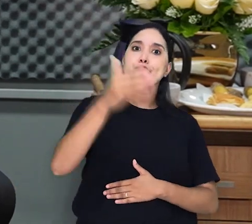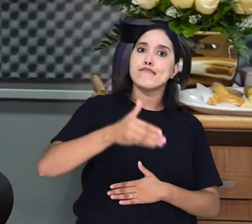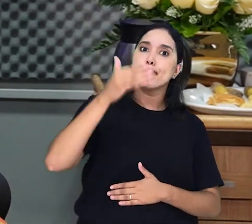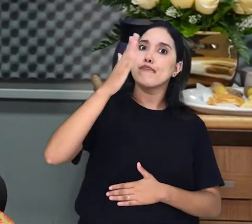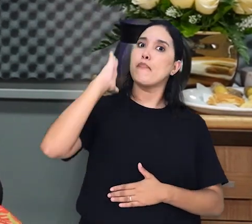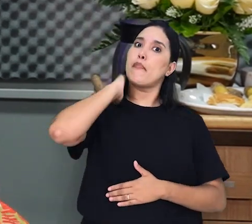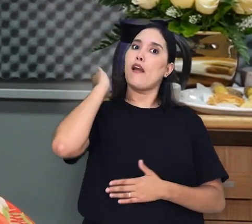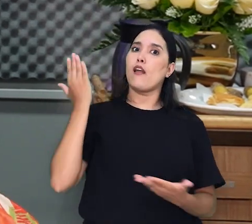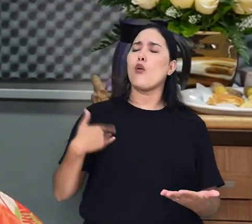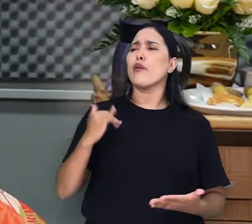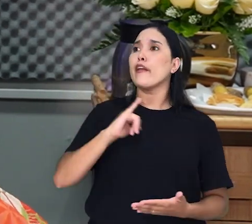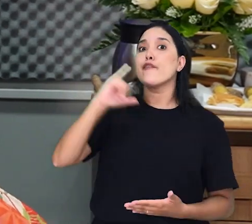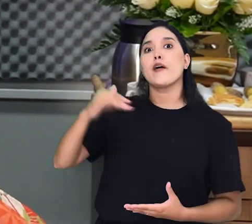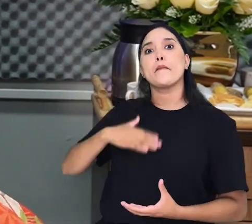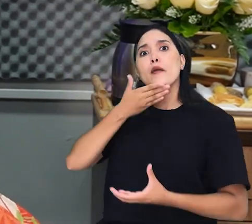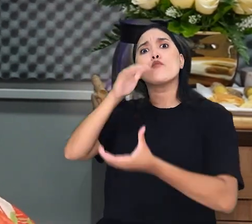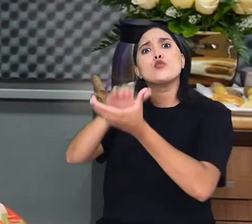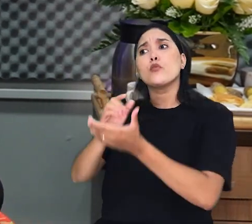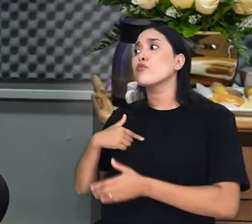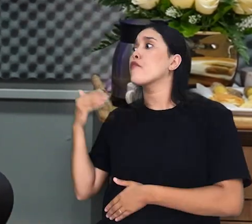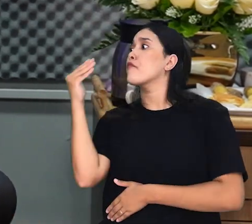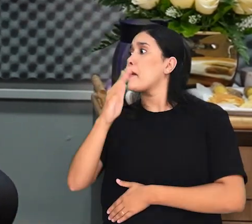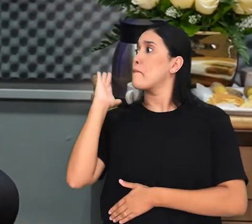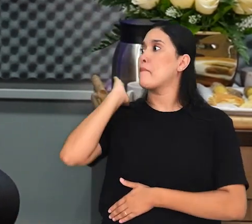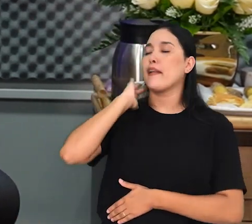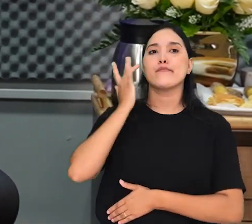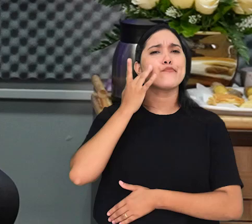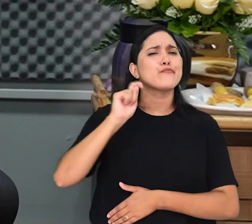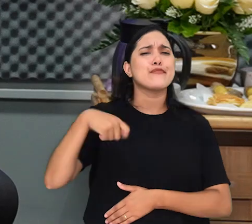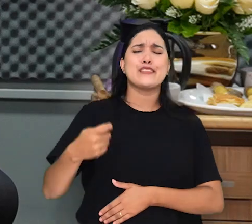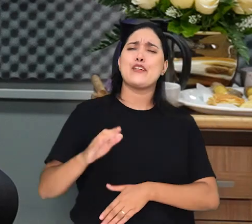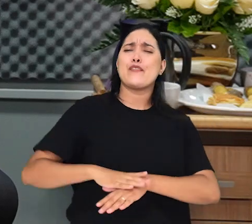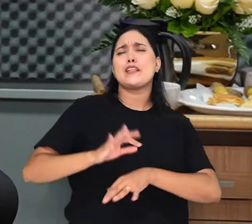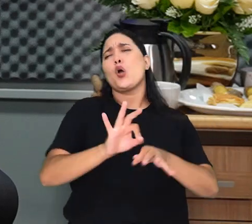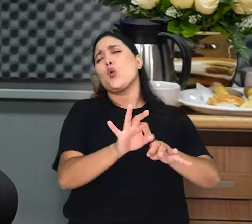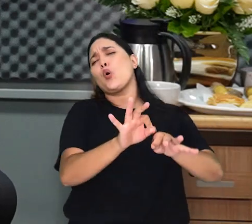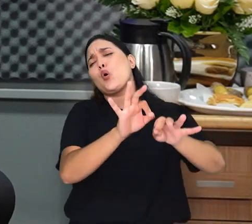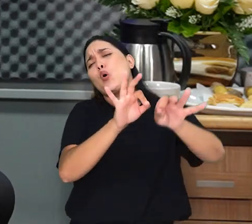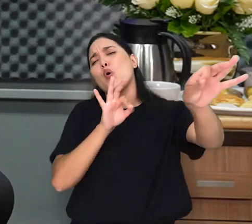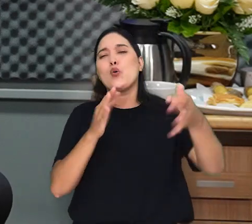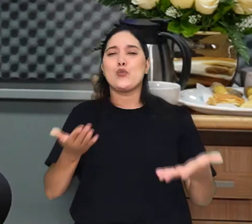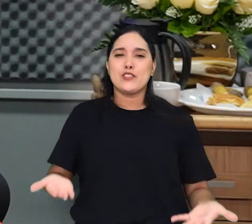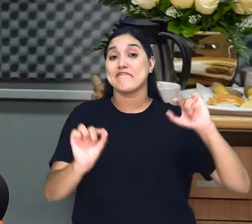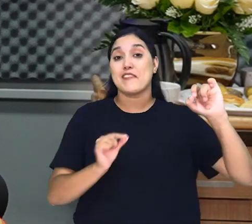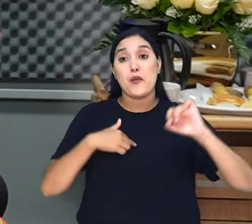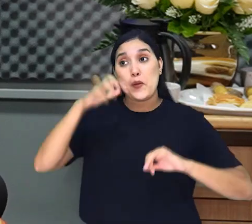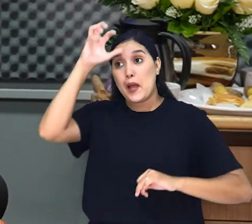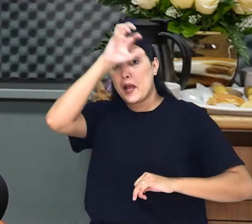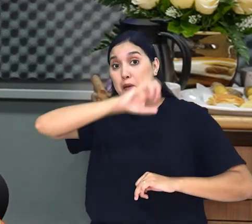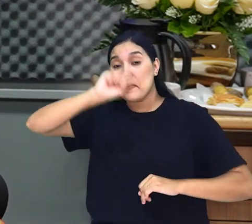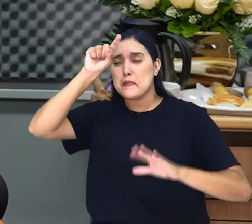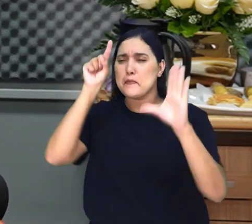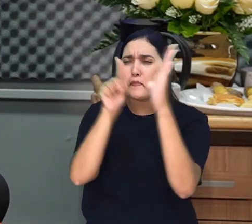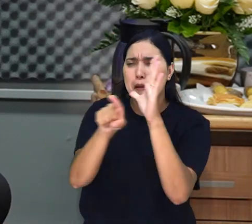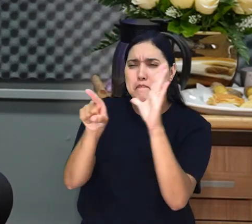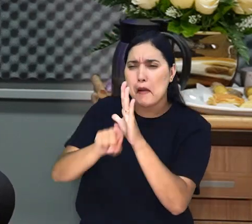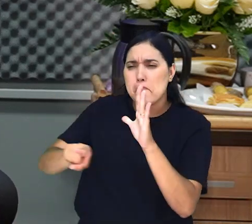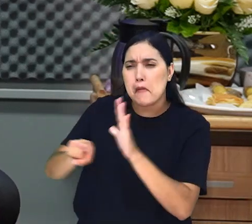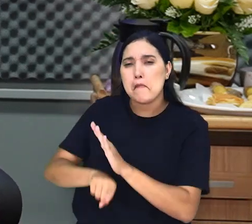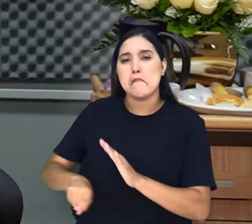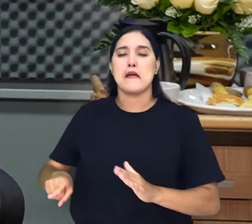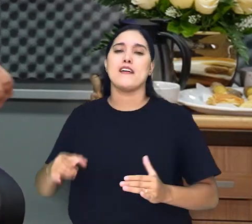2013 até hoje, encontrei vários surdos com quem eu pude me relacionar. E quando eu encontro um que saiba Libras, nossa, eu vou aproveitando tudo que eu posso